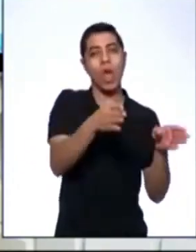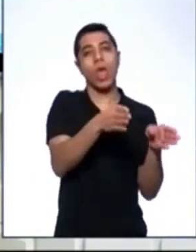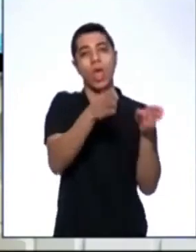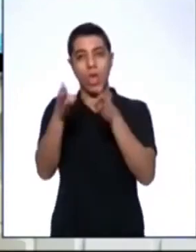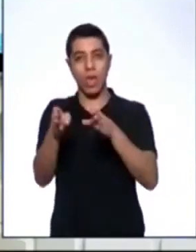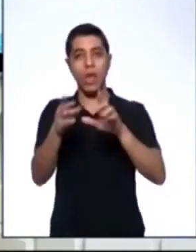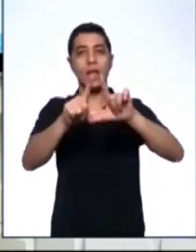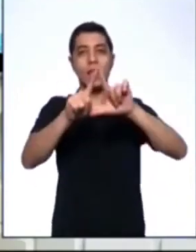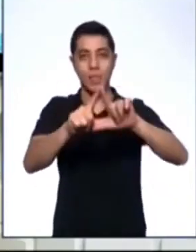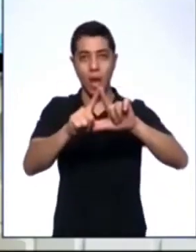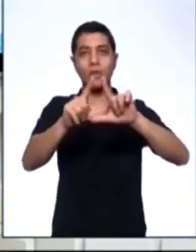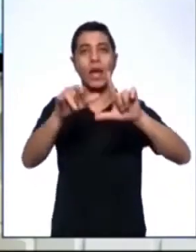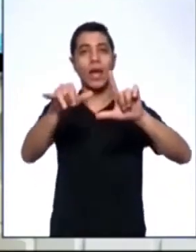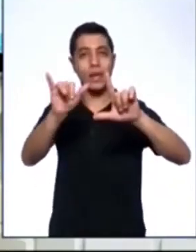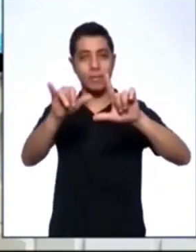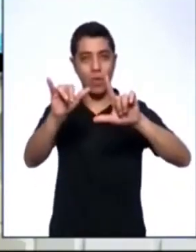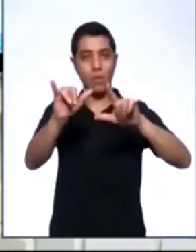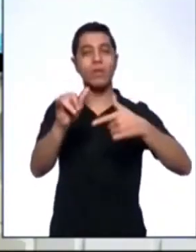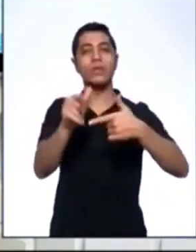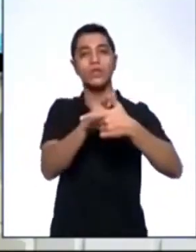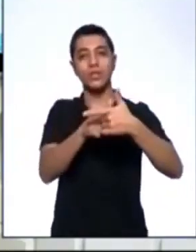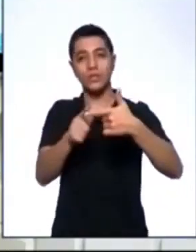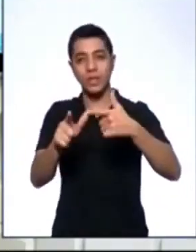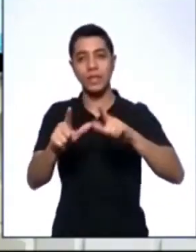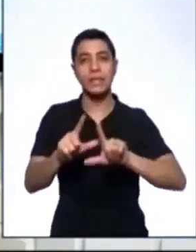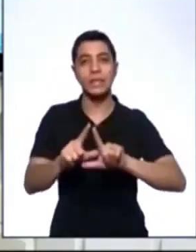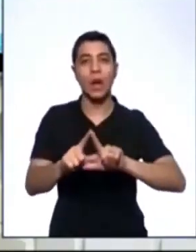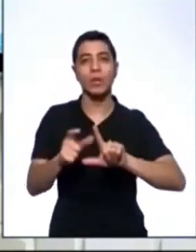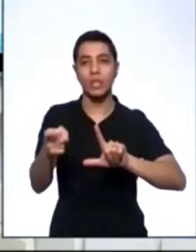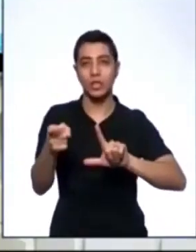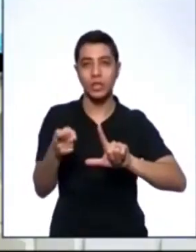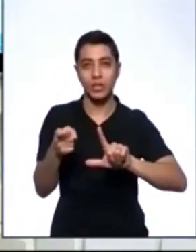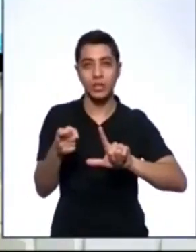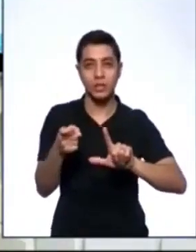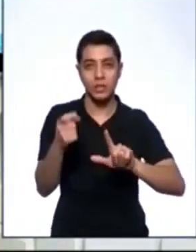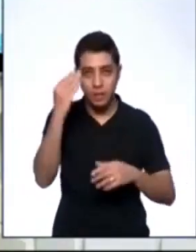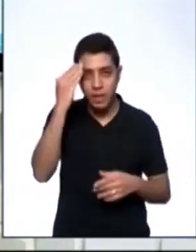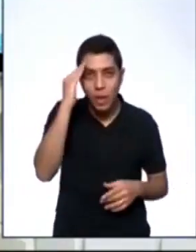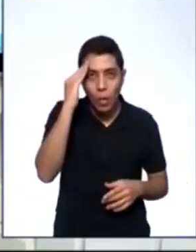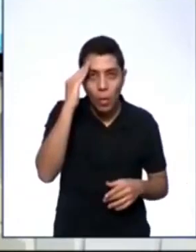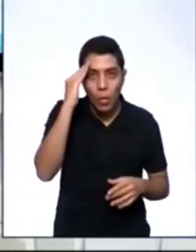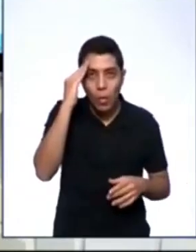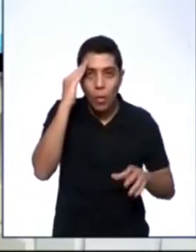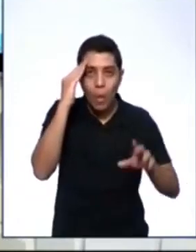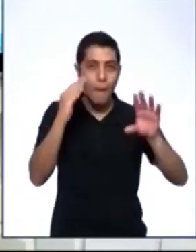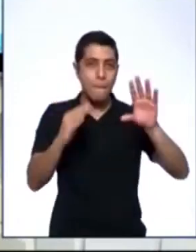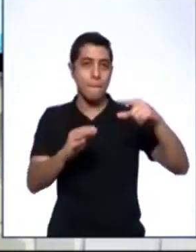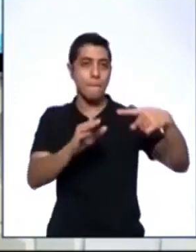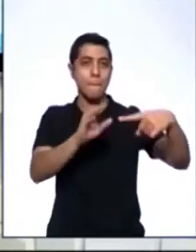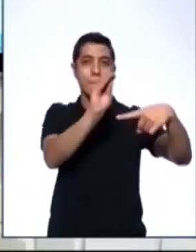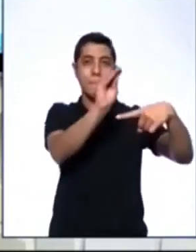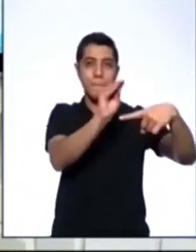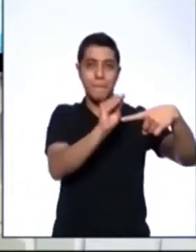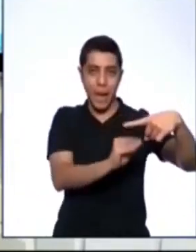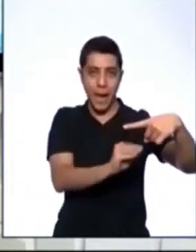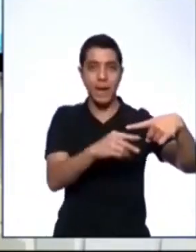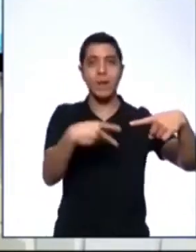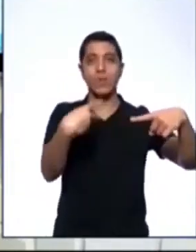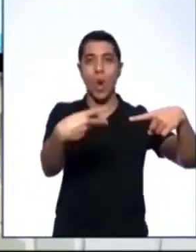X no mesmo sentido o que eu falei vai te dar uma regra de três